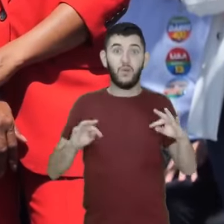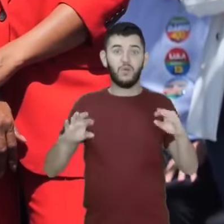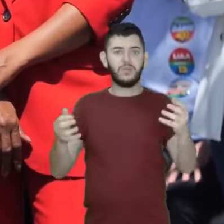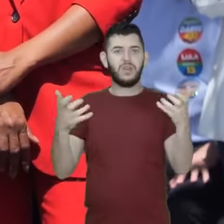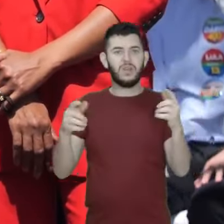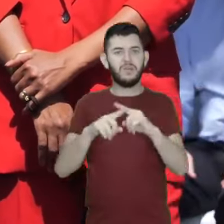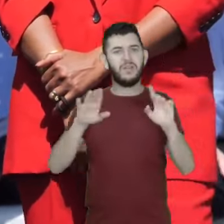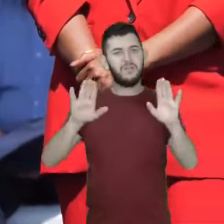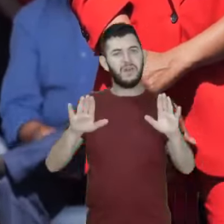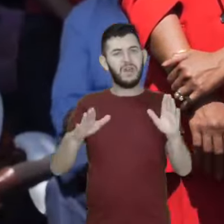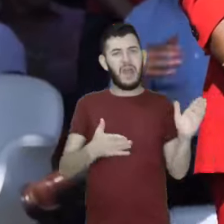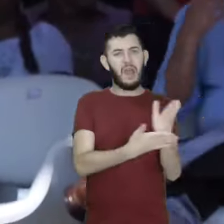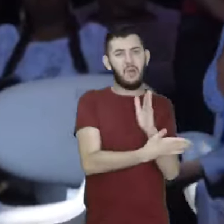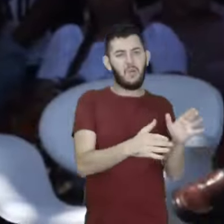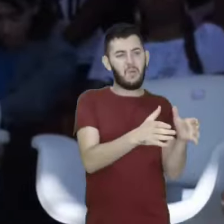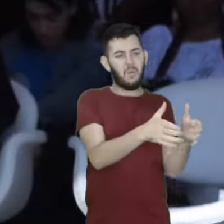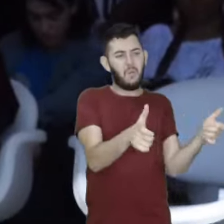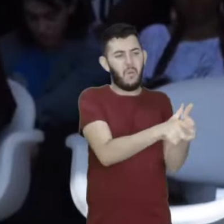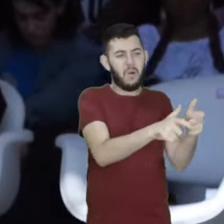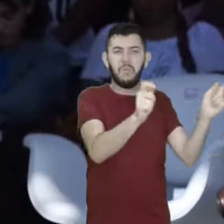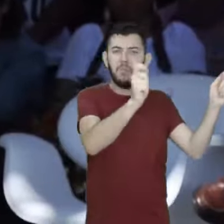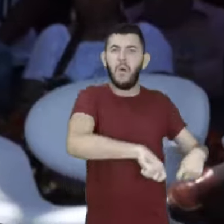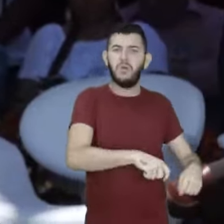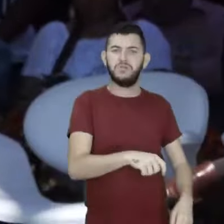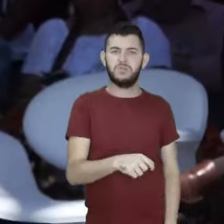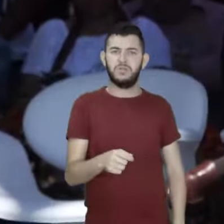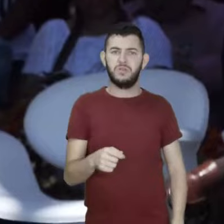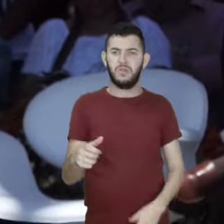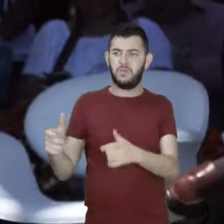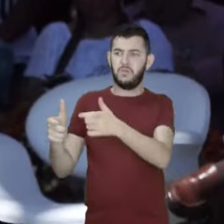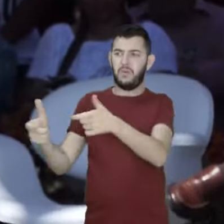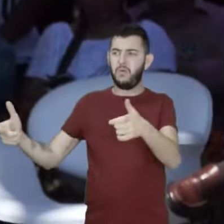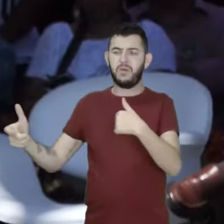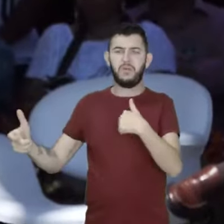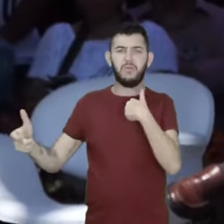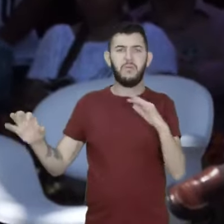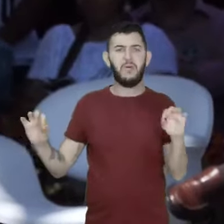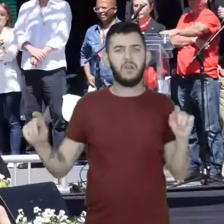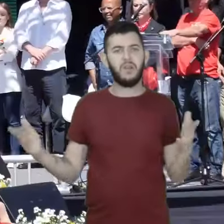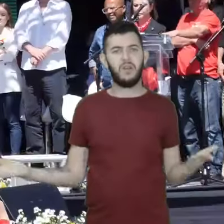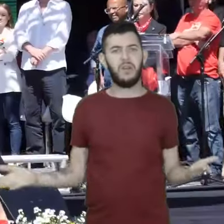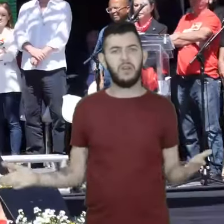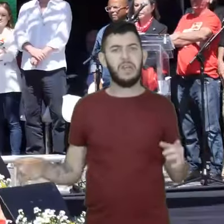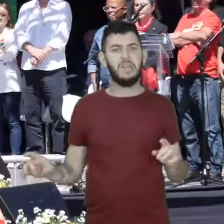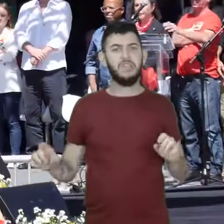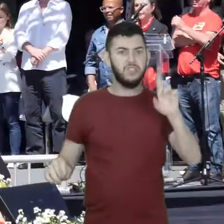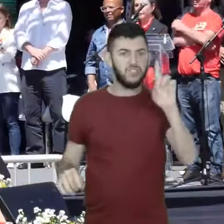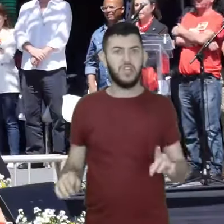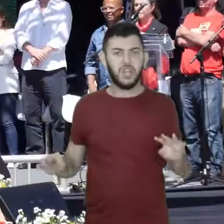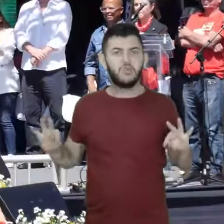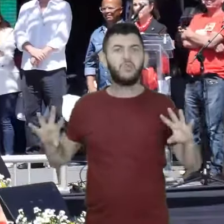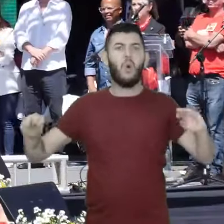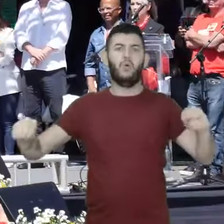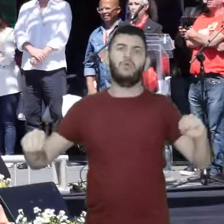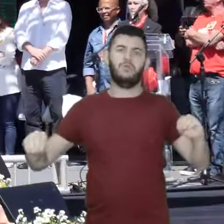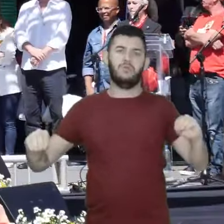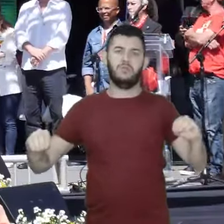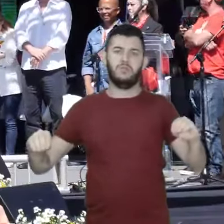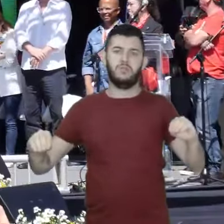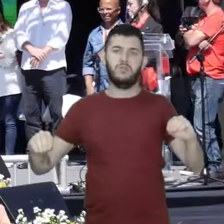Não, é um direito de todos poderem. Por isso é que esse país vai melhorar. Por isso é que eles ficaram com raiva de mim, da